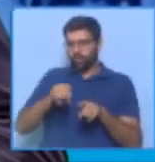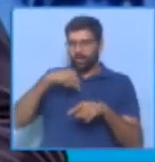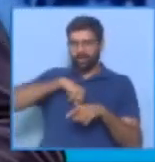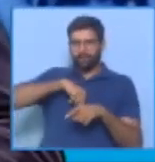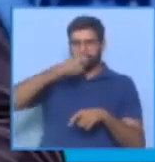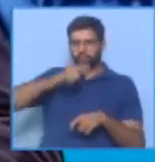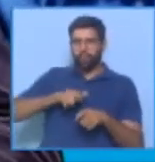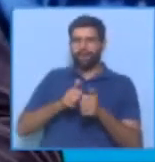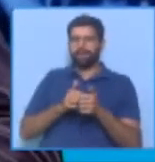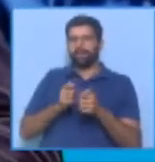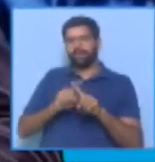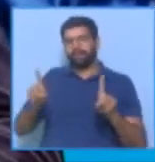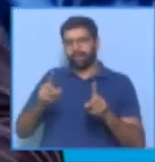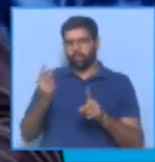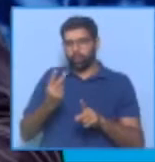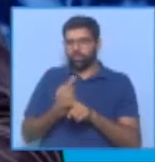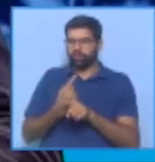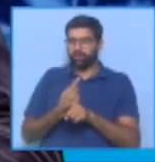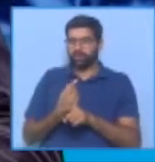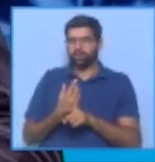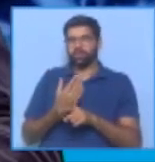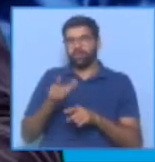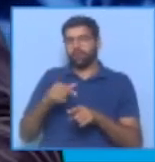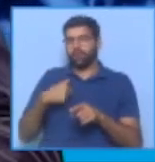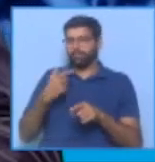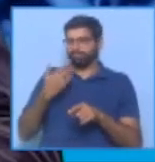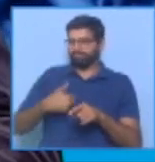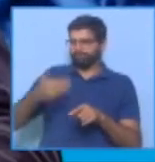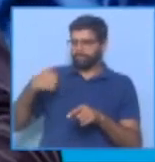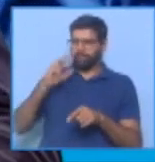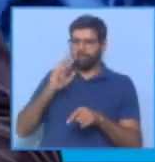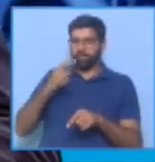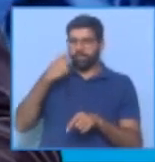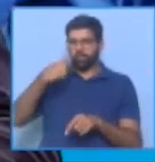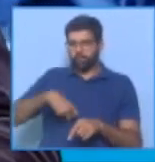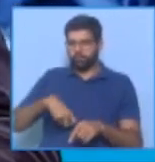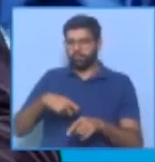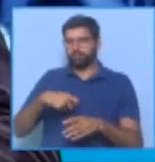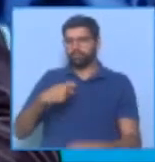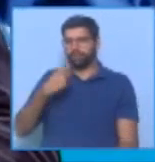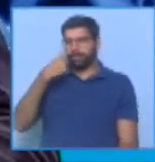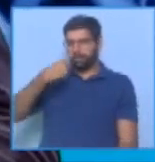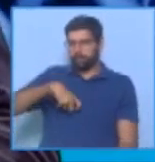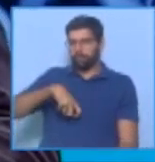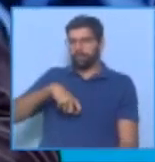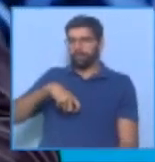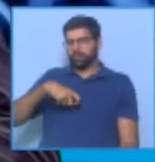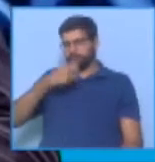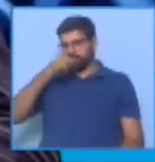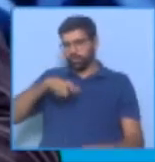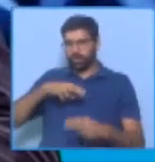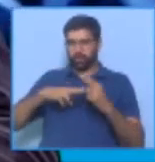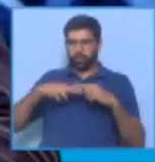da pessoa. A antropologia cristã clássica vendo o corpo como integrando o sujeito e constitutivo do próprio